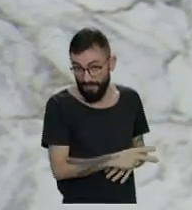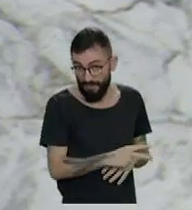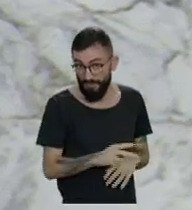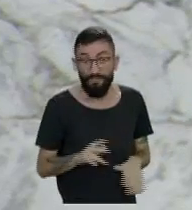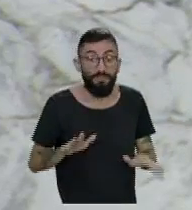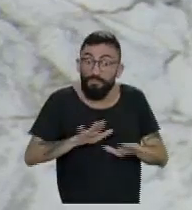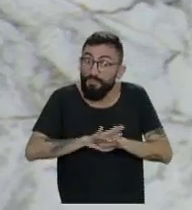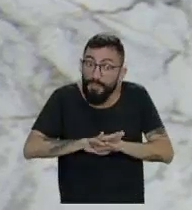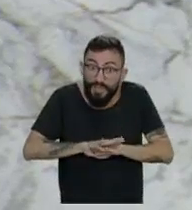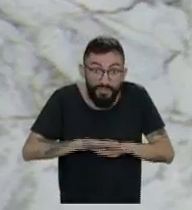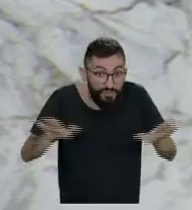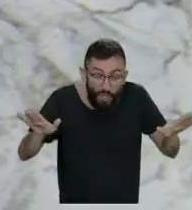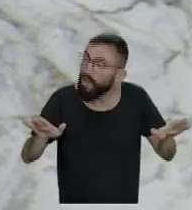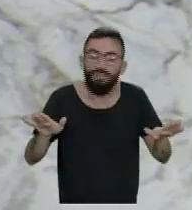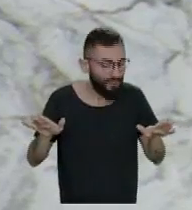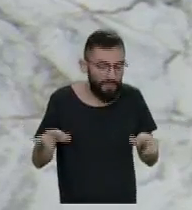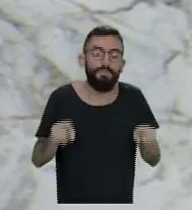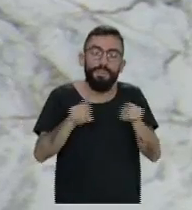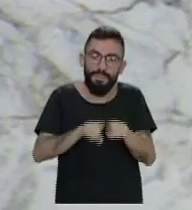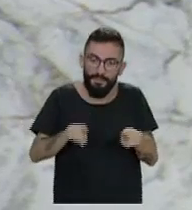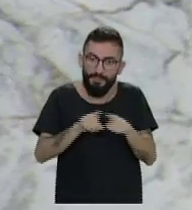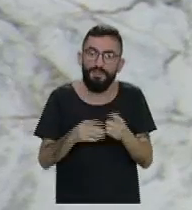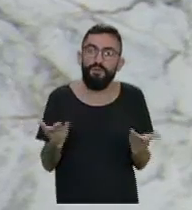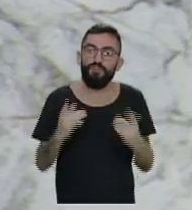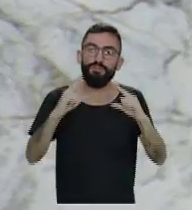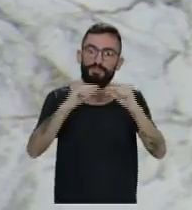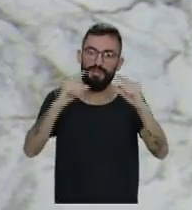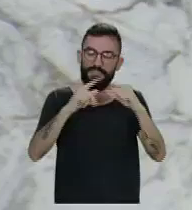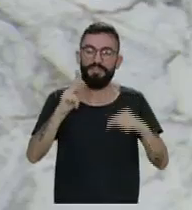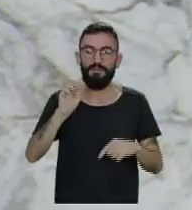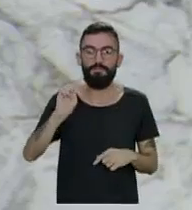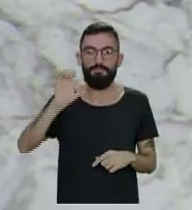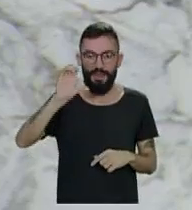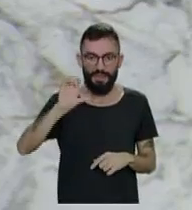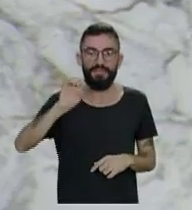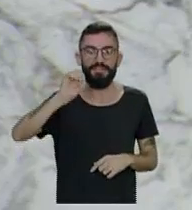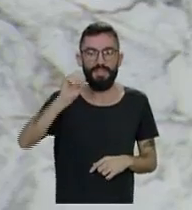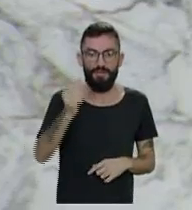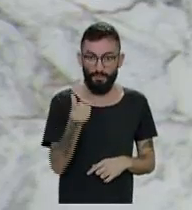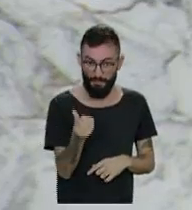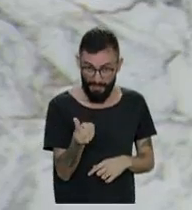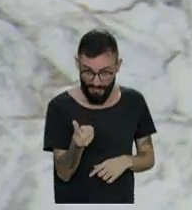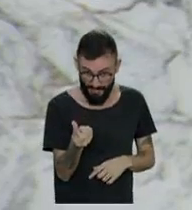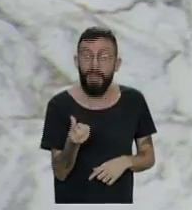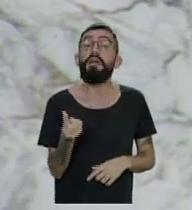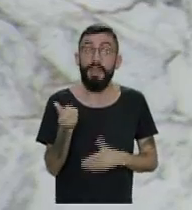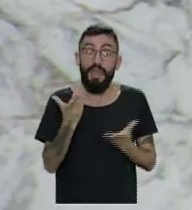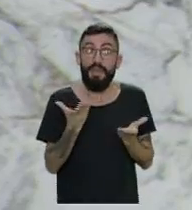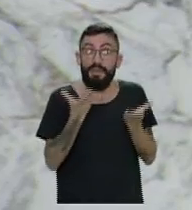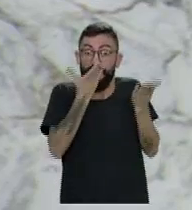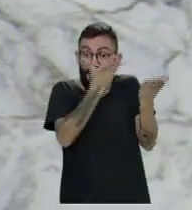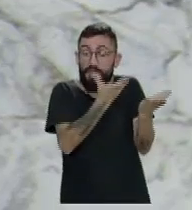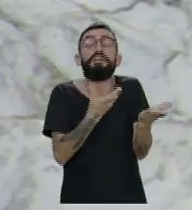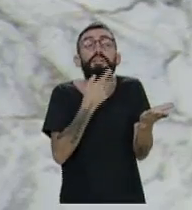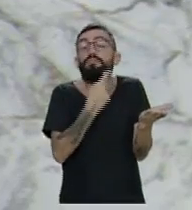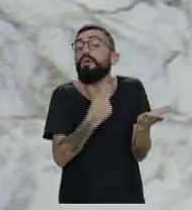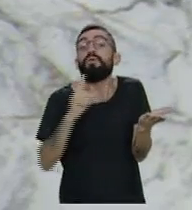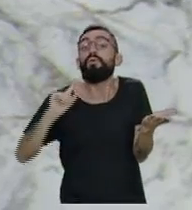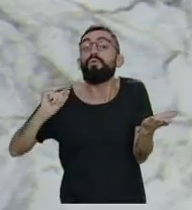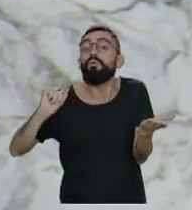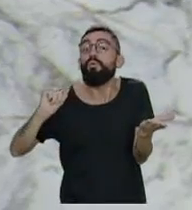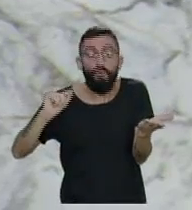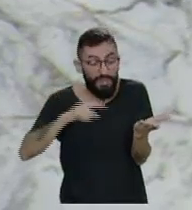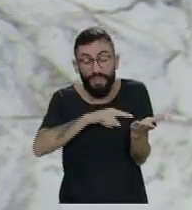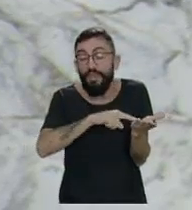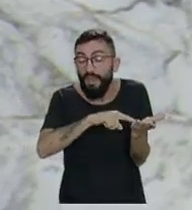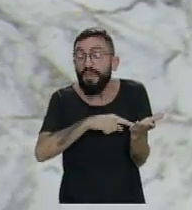podem imaginar hoje lá em Brasília na PEC 06 diz que a tendência sugere que os